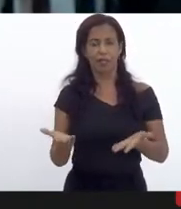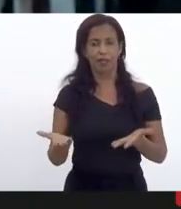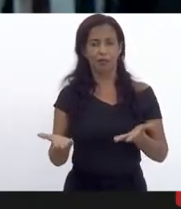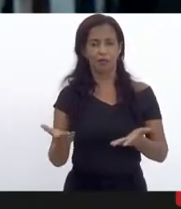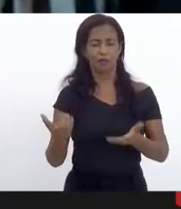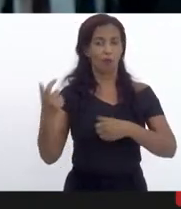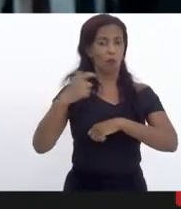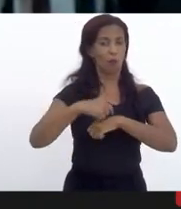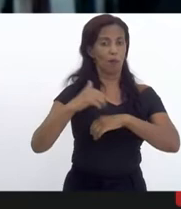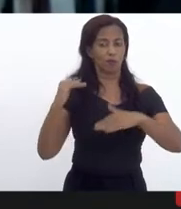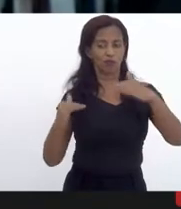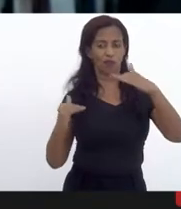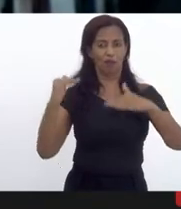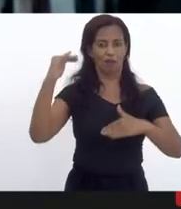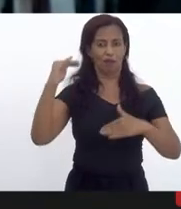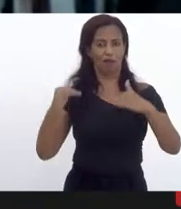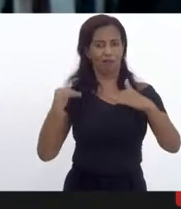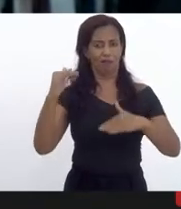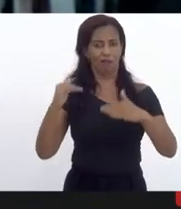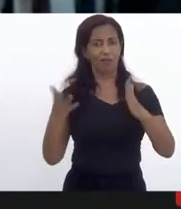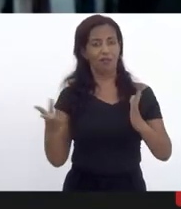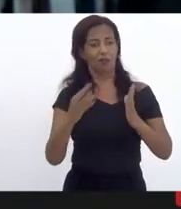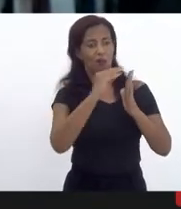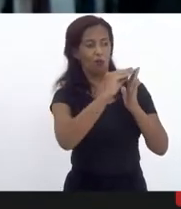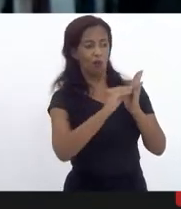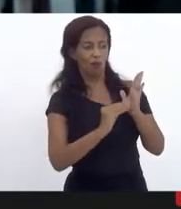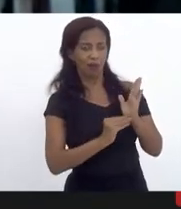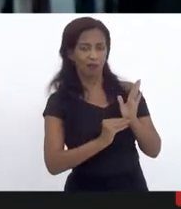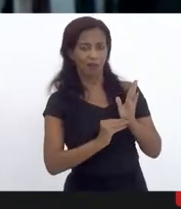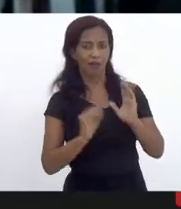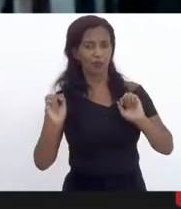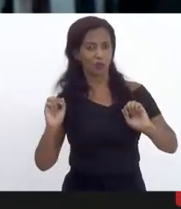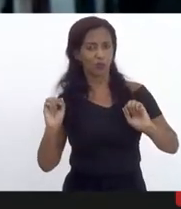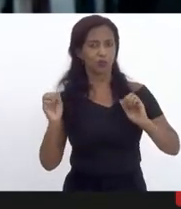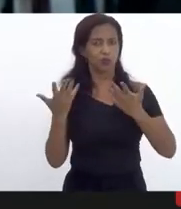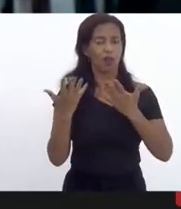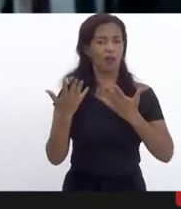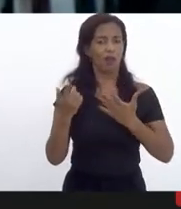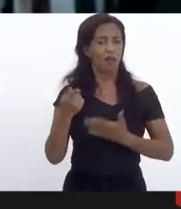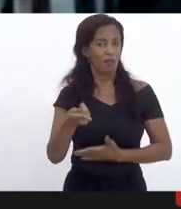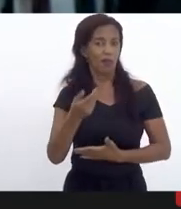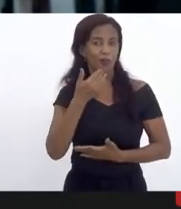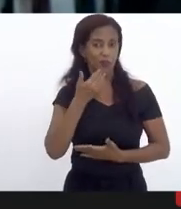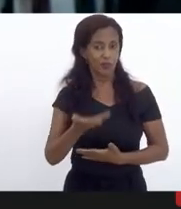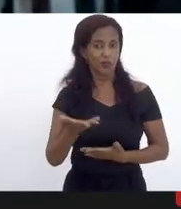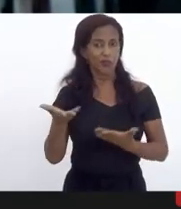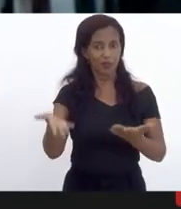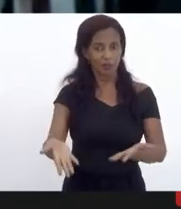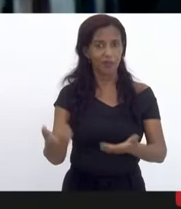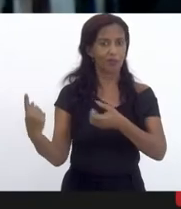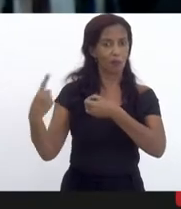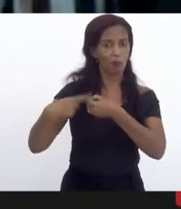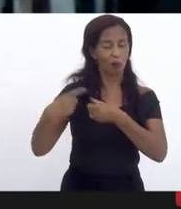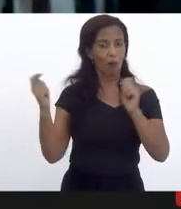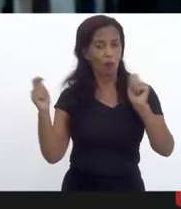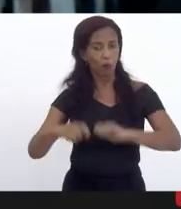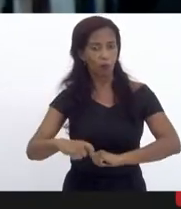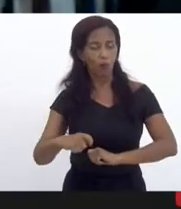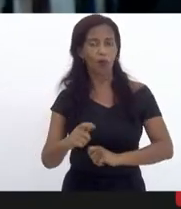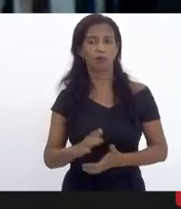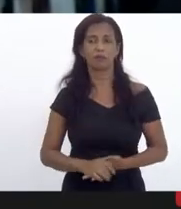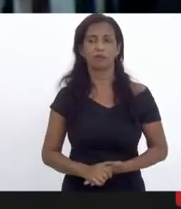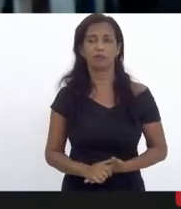baixa temporada, e para isso um calendário de eventos é também mais uma dica que fica para que os municípios possam